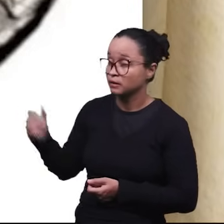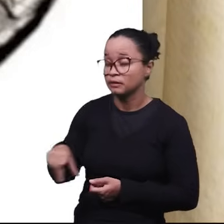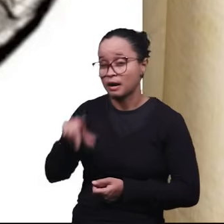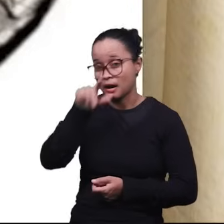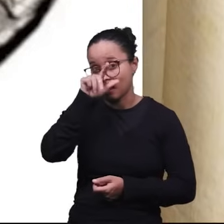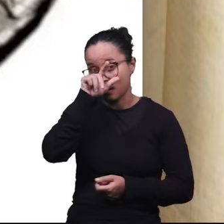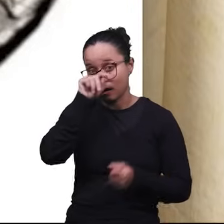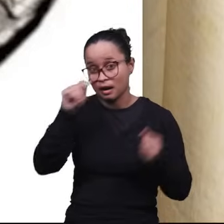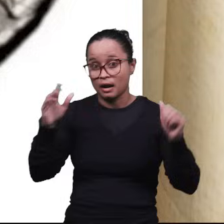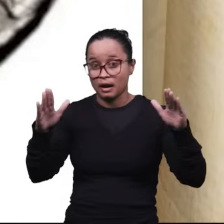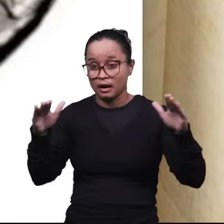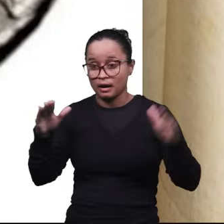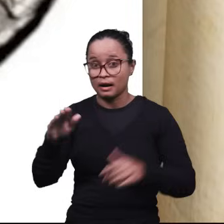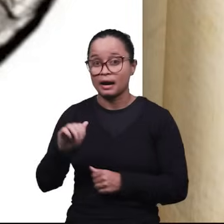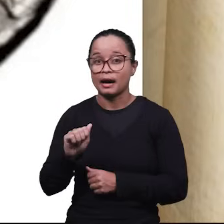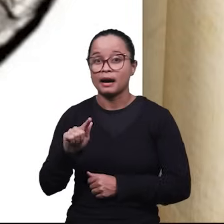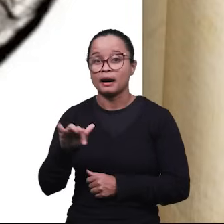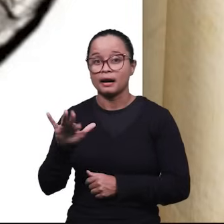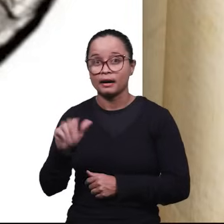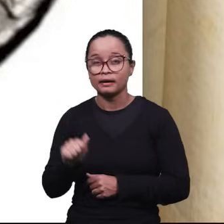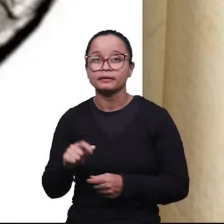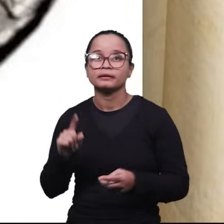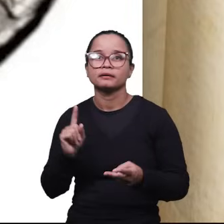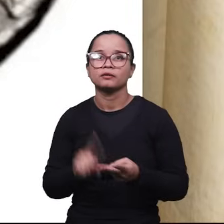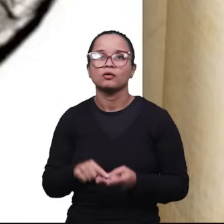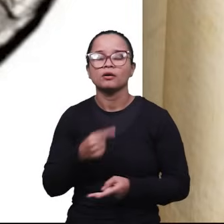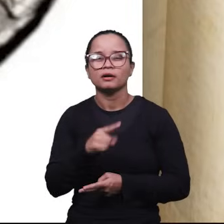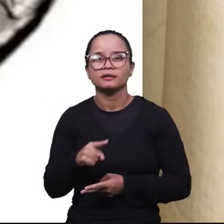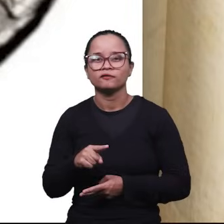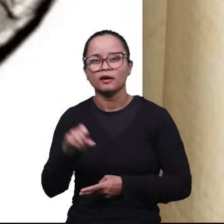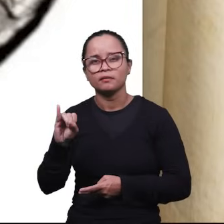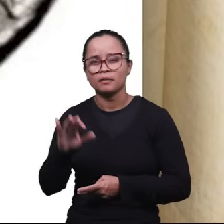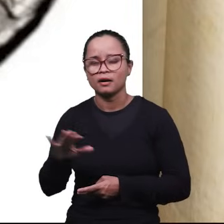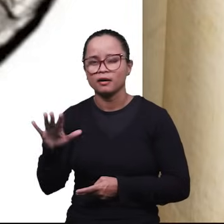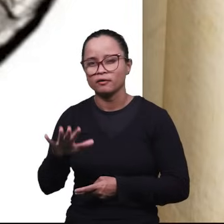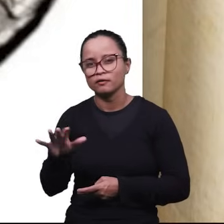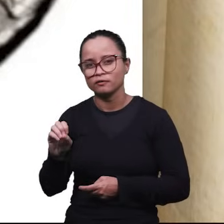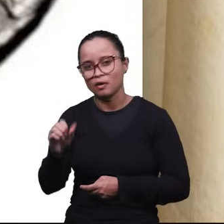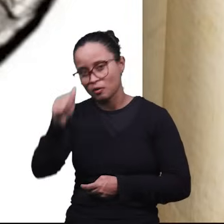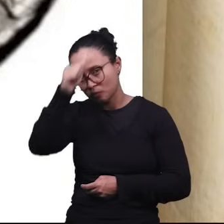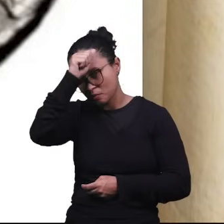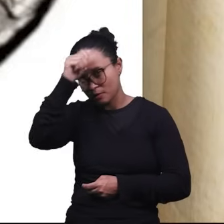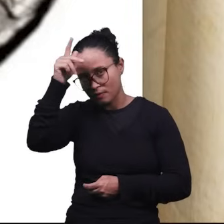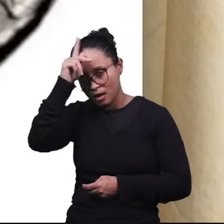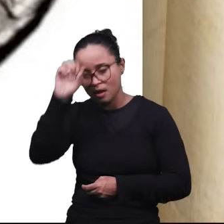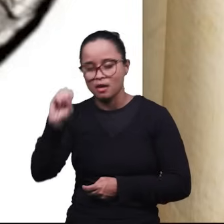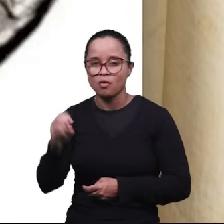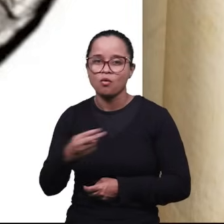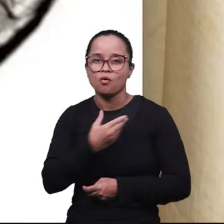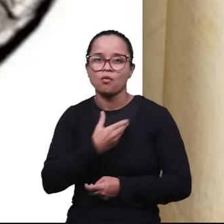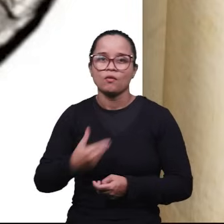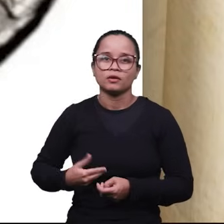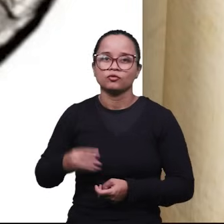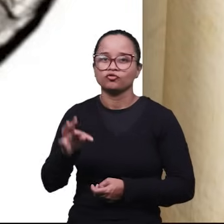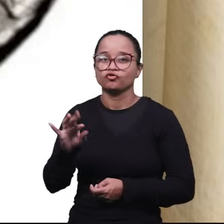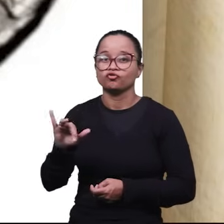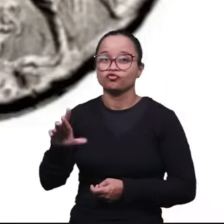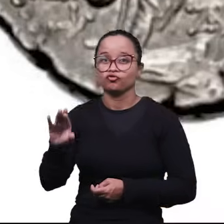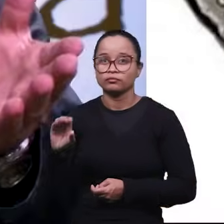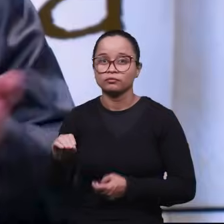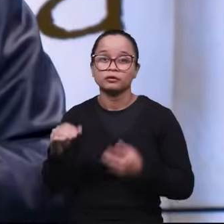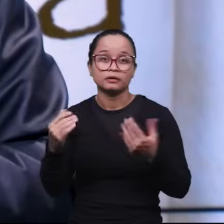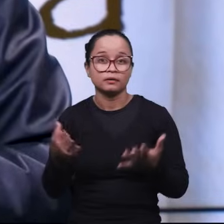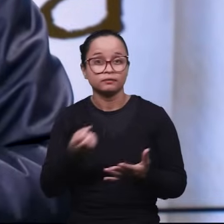lado, a efígie ali ou do Melcartes ou do prefeito ou governador de Tiro.